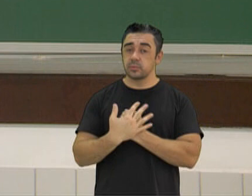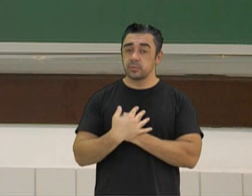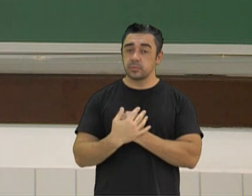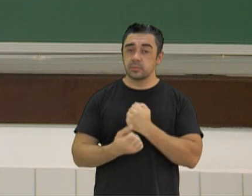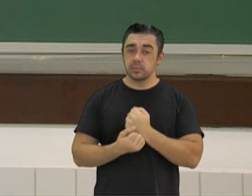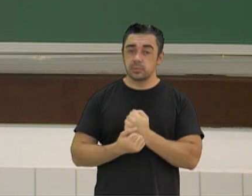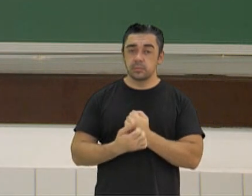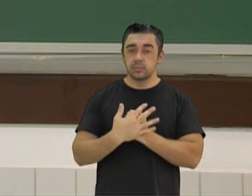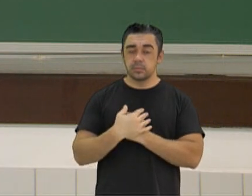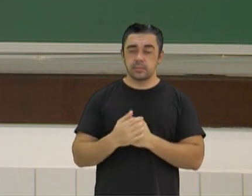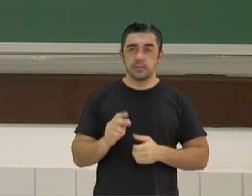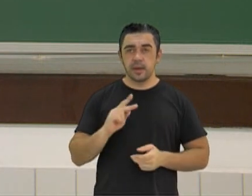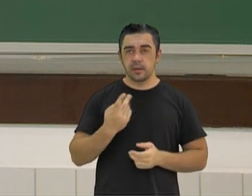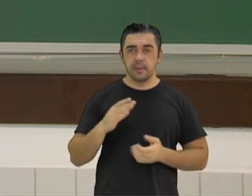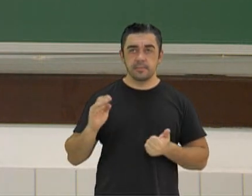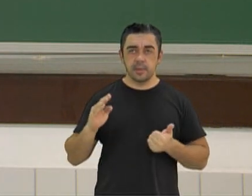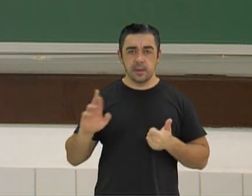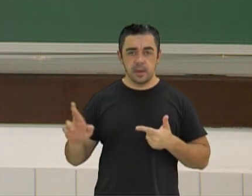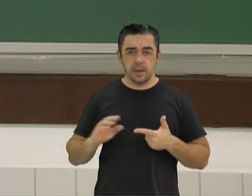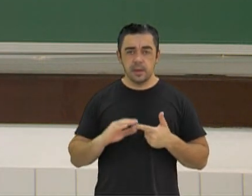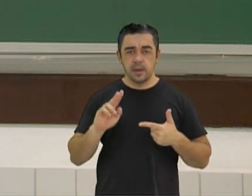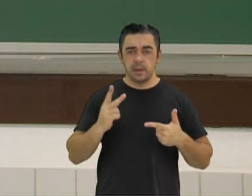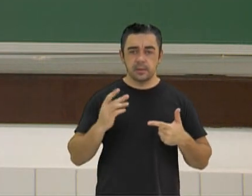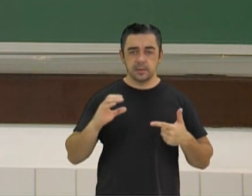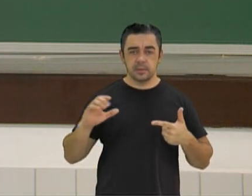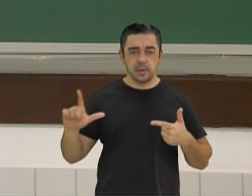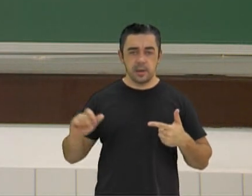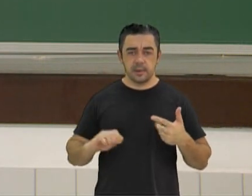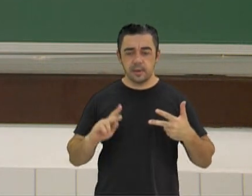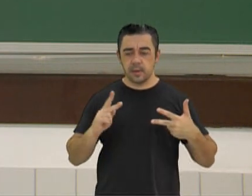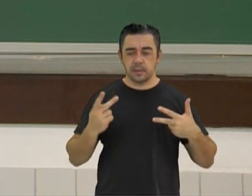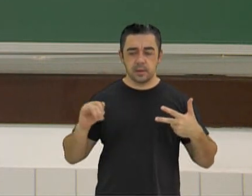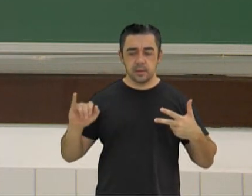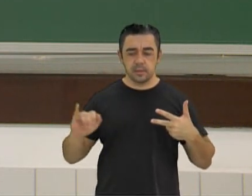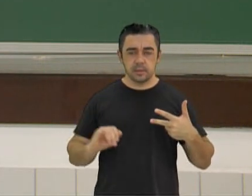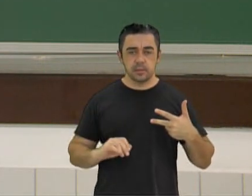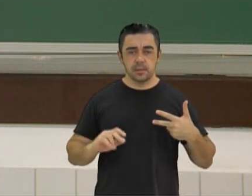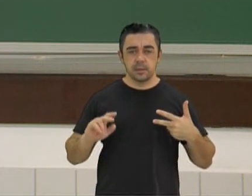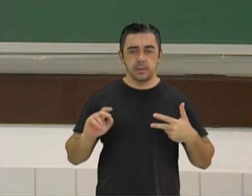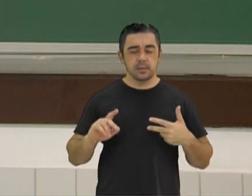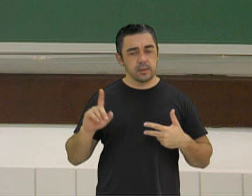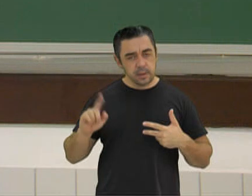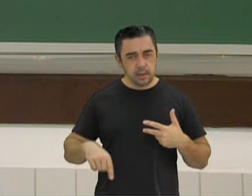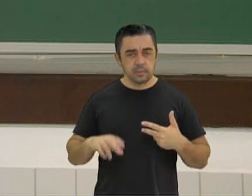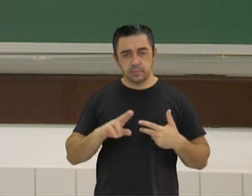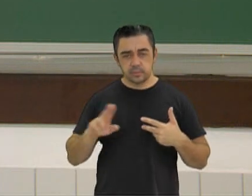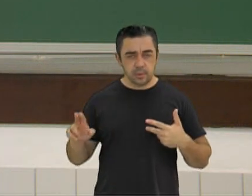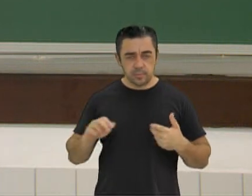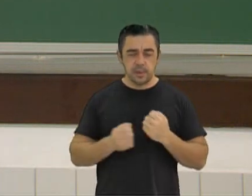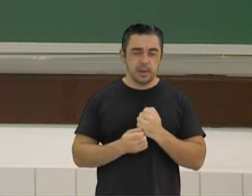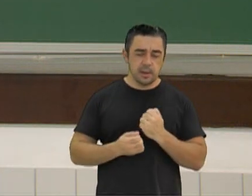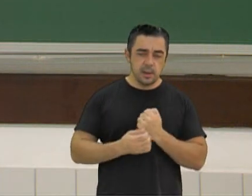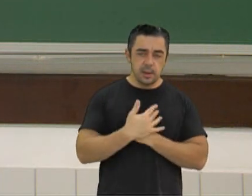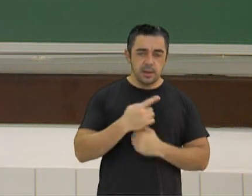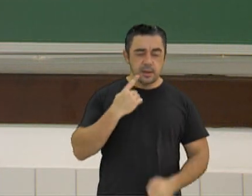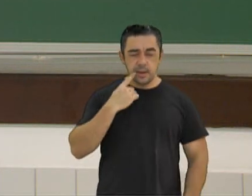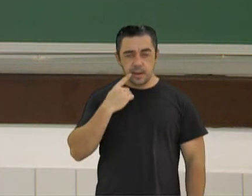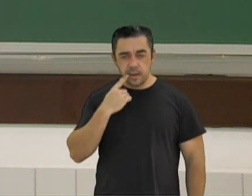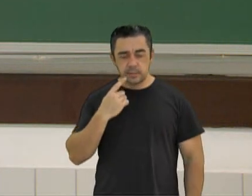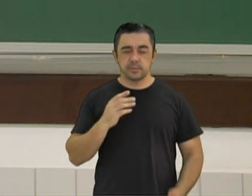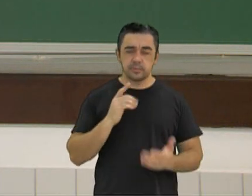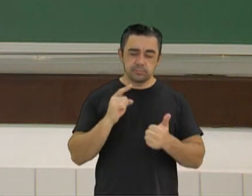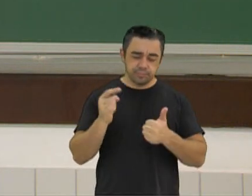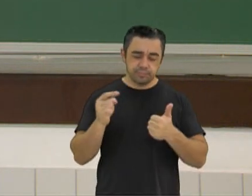Então, HBr, HCl, HI, ácido bromídrico, ácido clorídrico, ácido